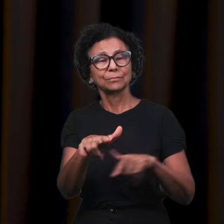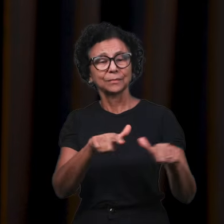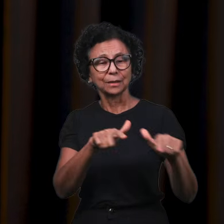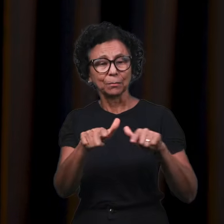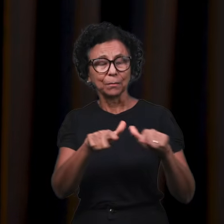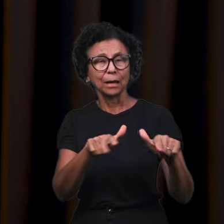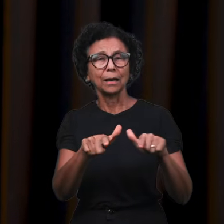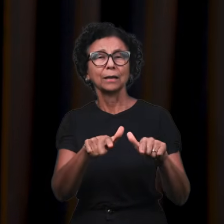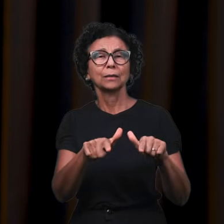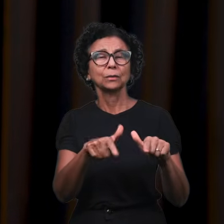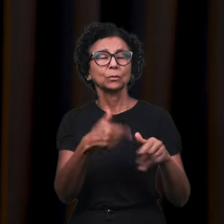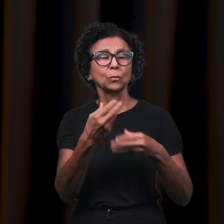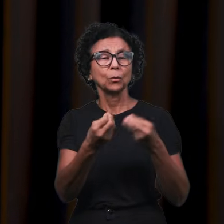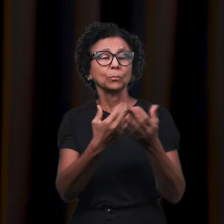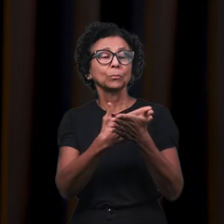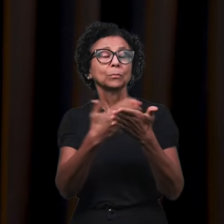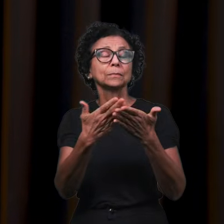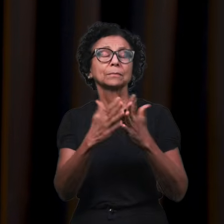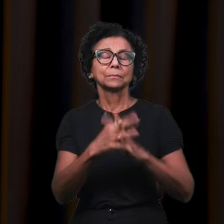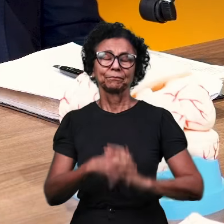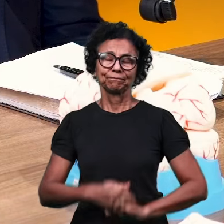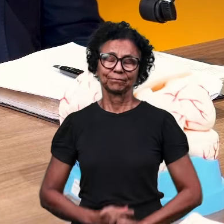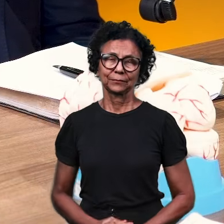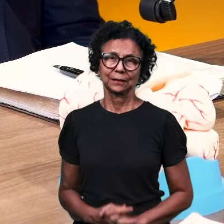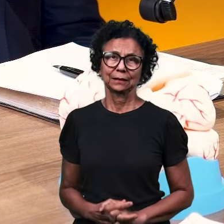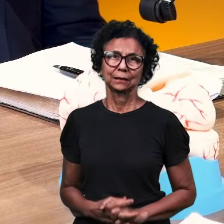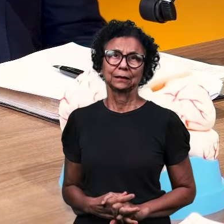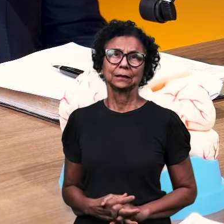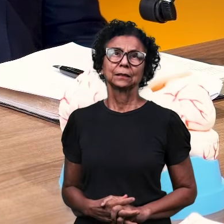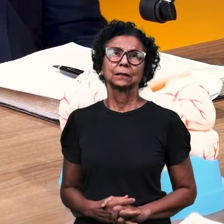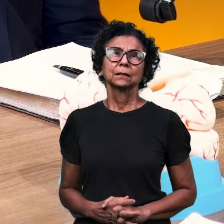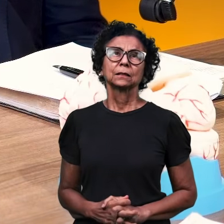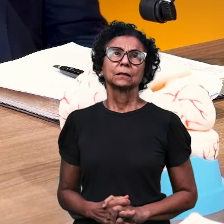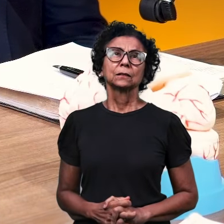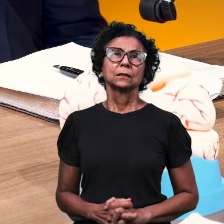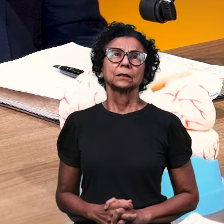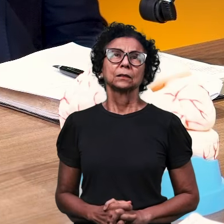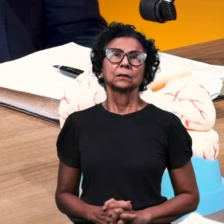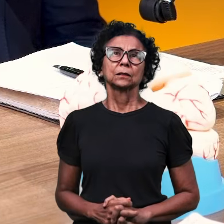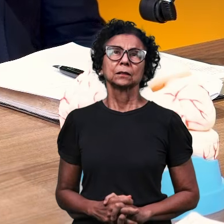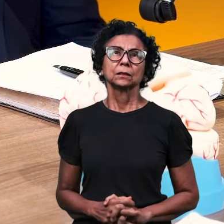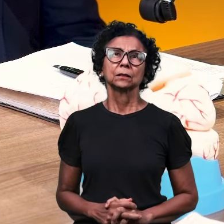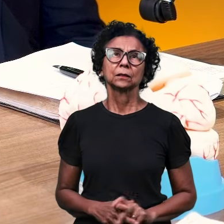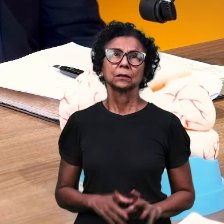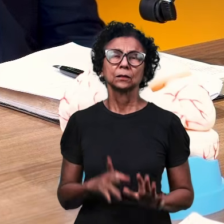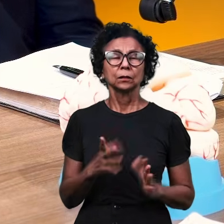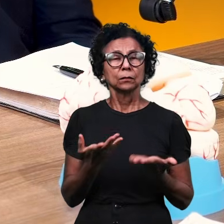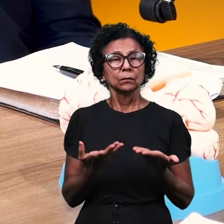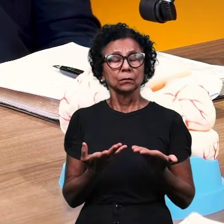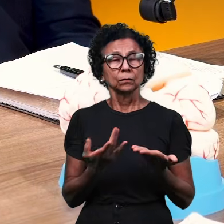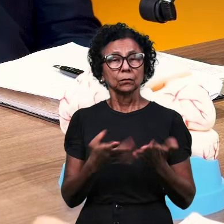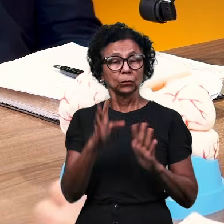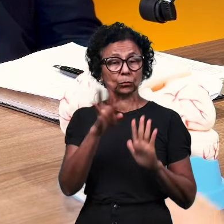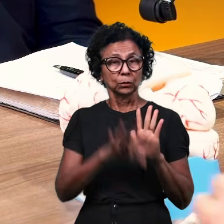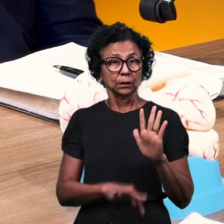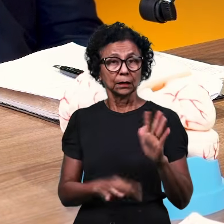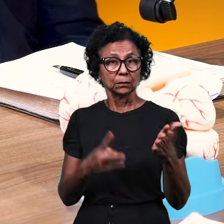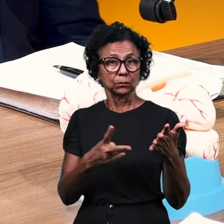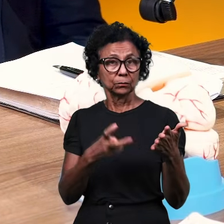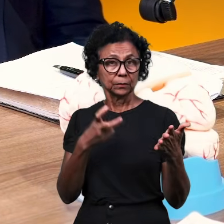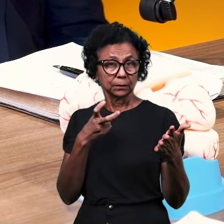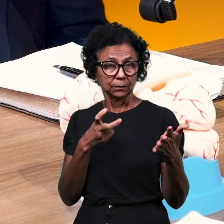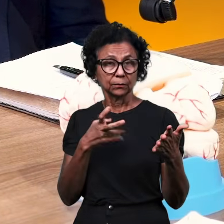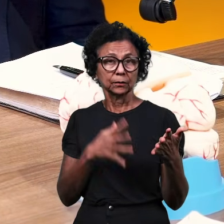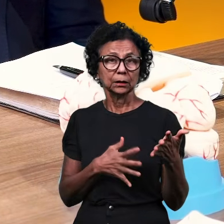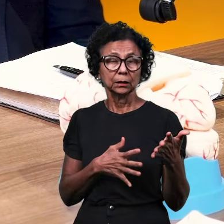sua caminhada, na sua jornada? Então, olhando o próprio texto, nós vamos ver